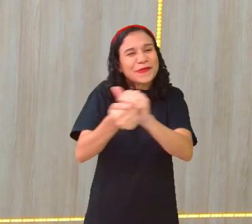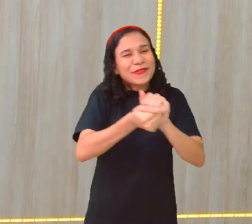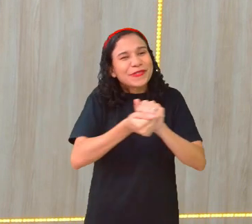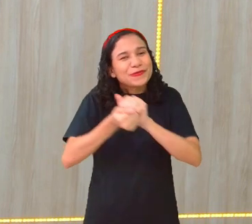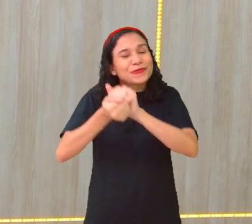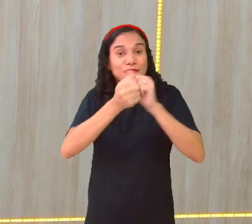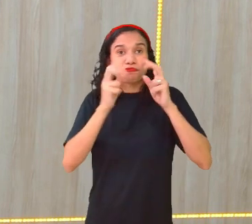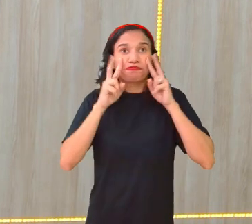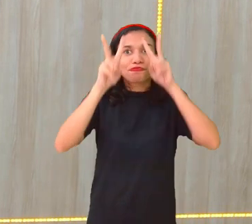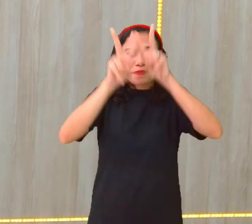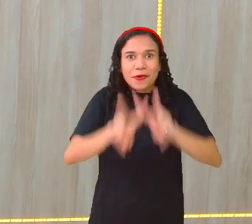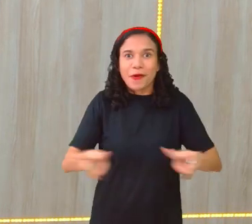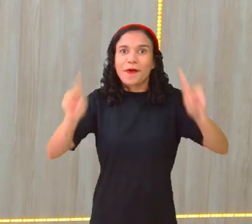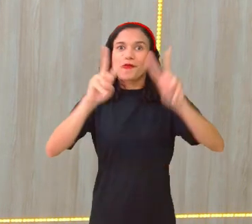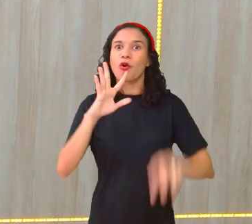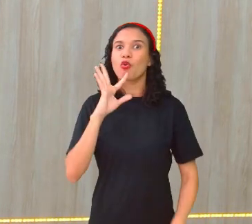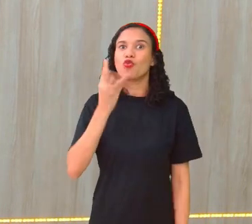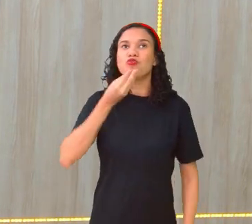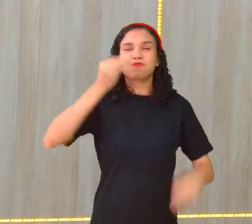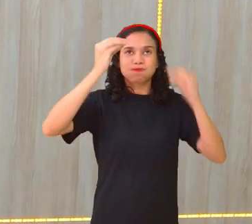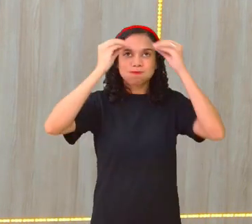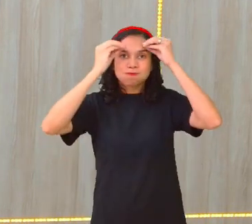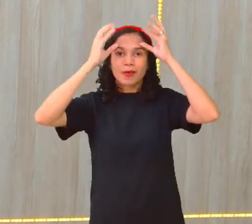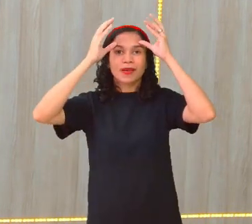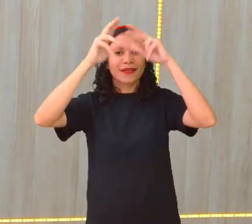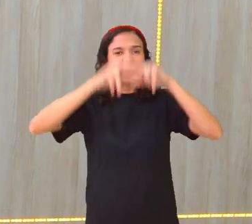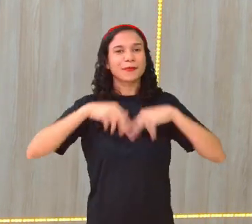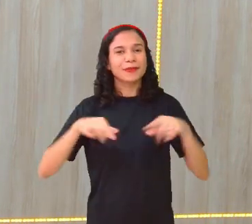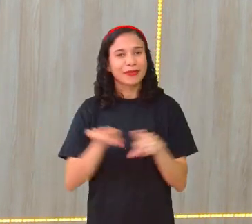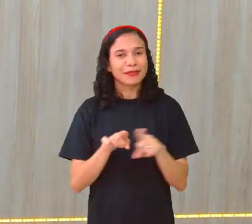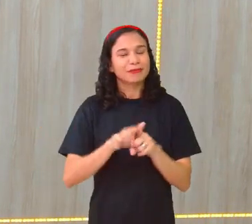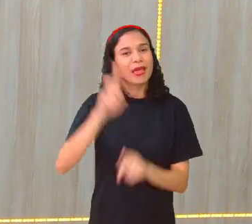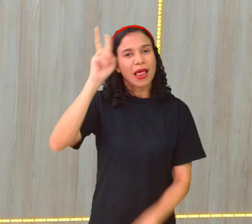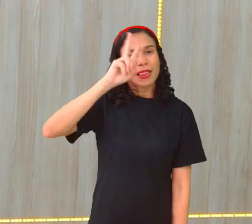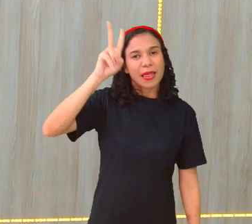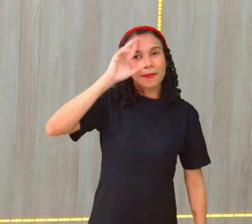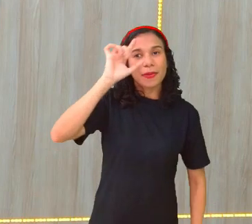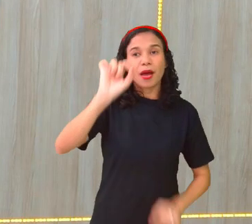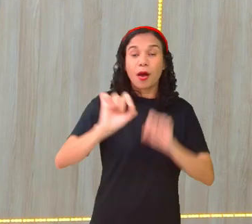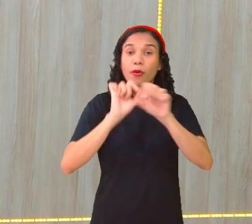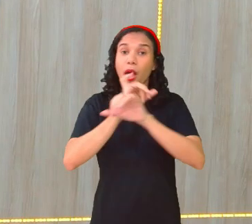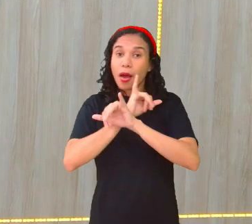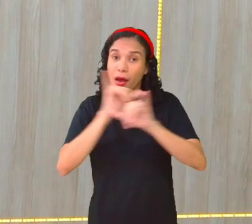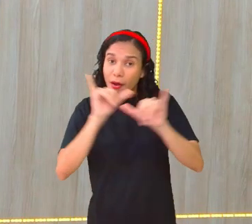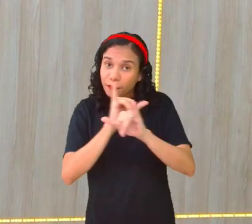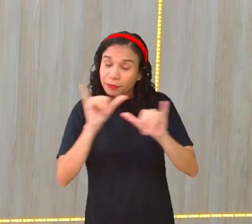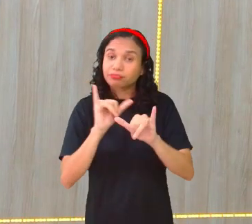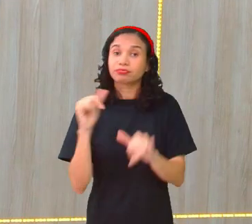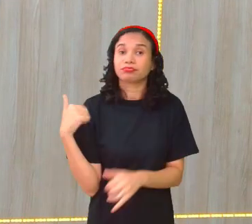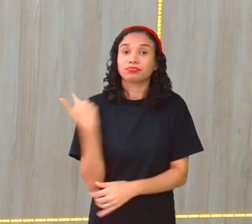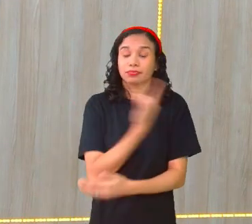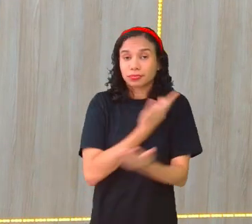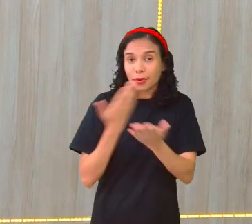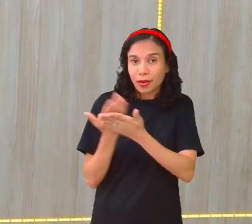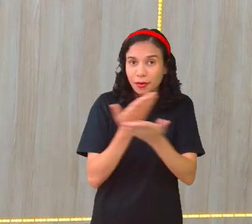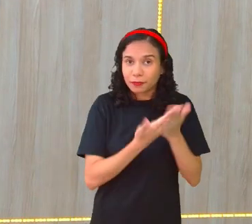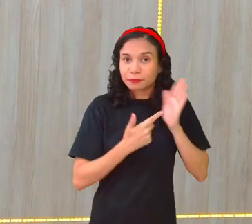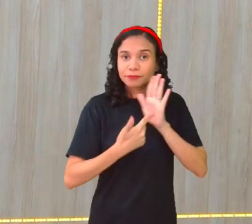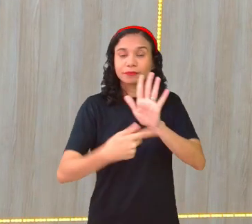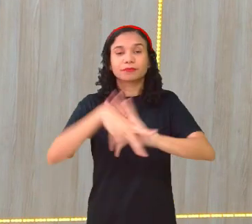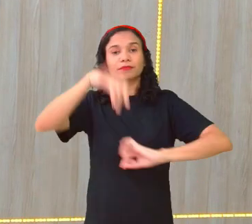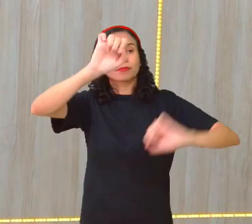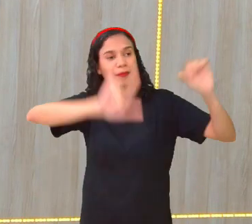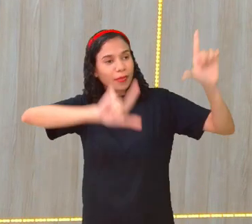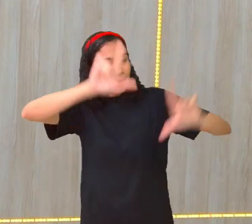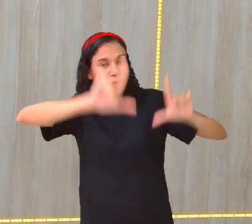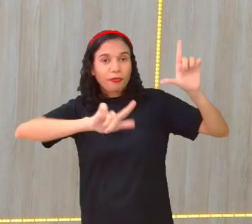linda viagem aí do conhecimento. E lembrando para vocês os nossos avisos, né? Nossas aulas, elas aparecem na